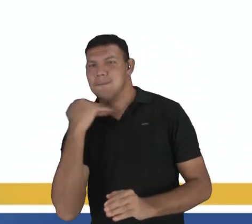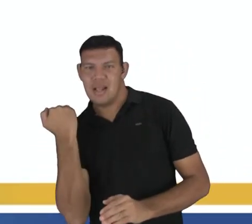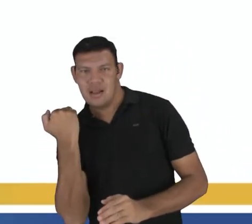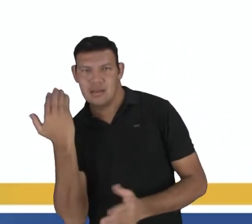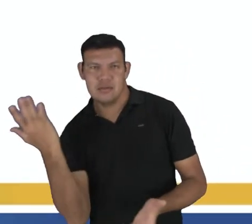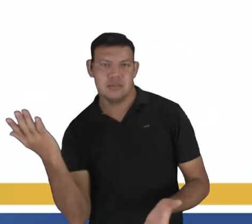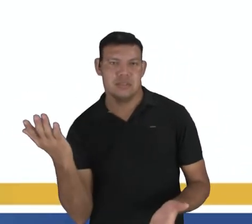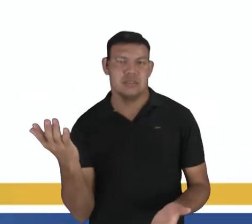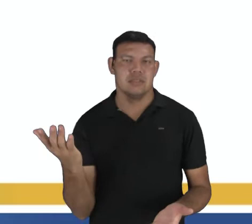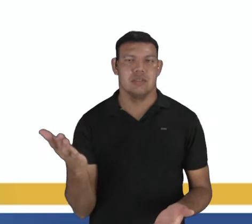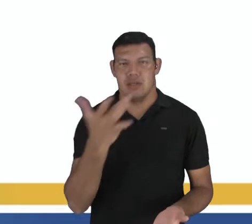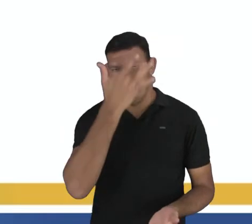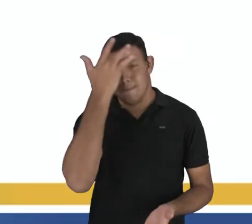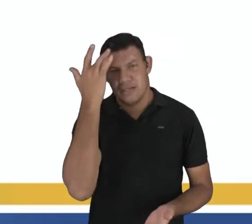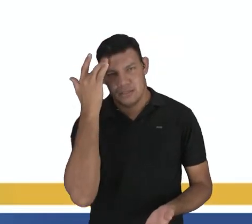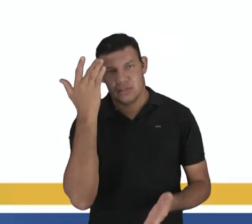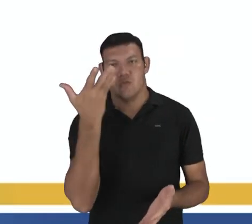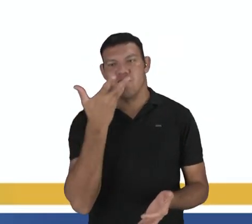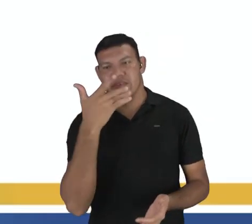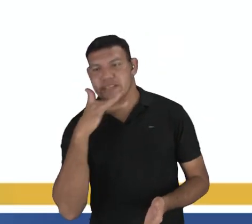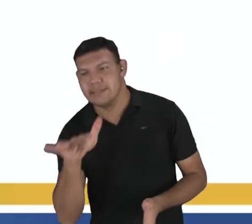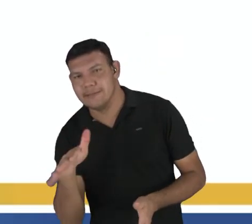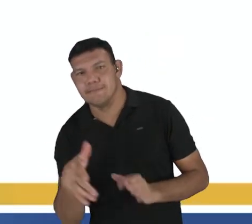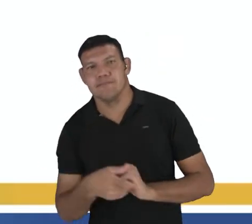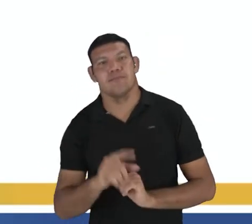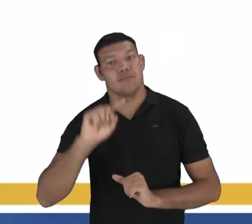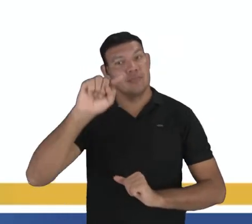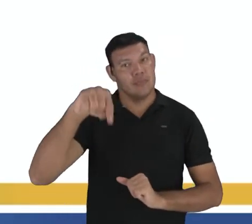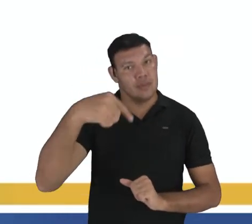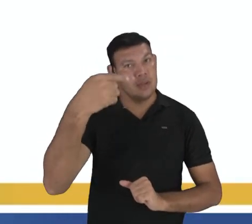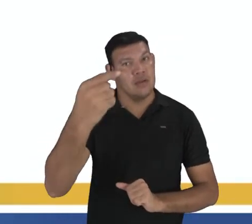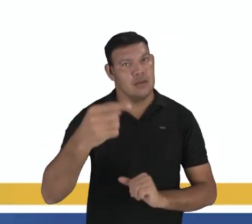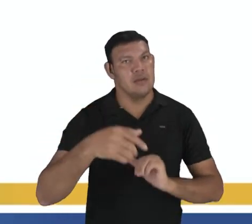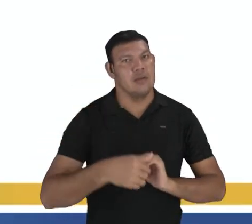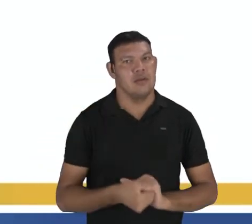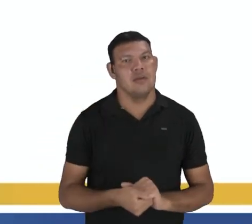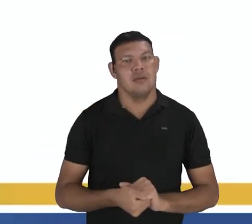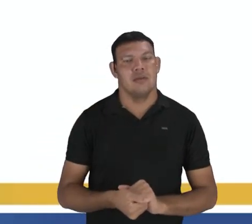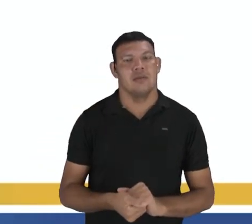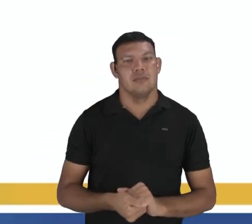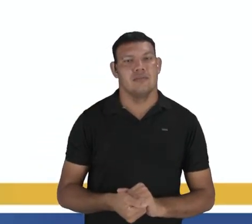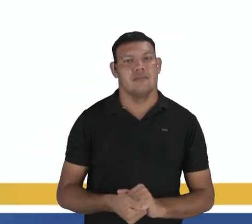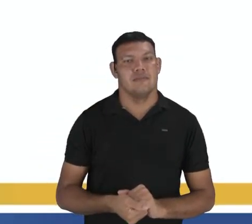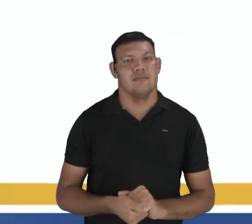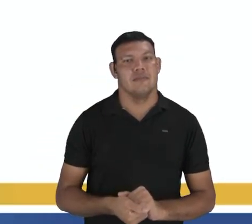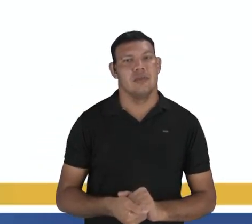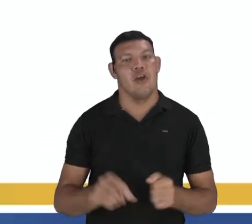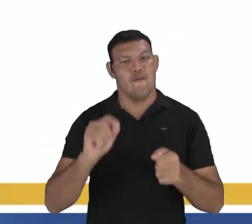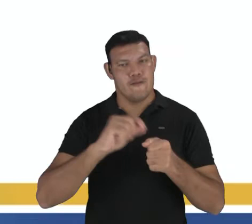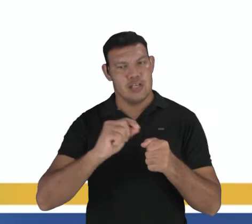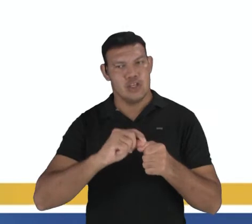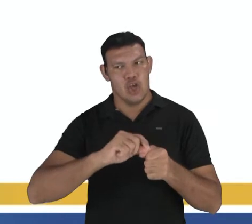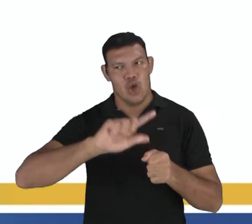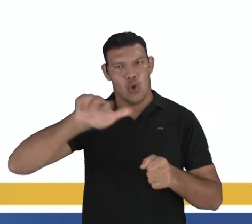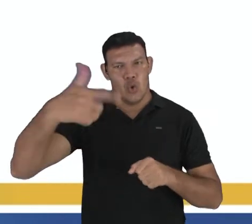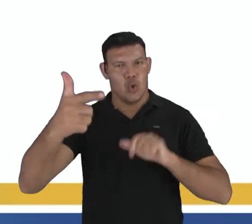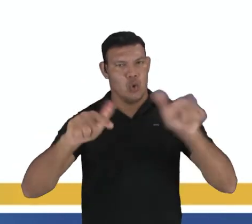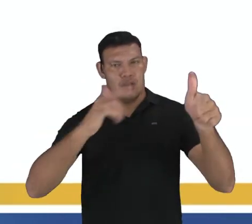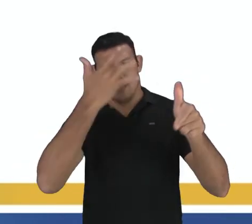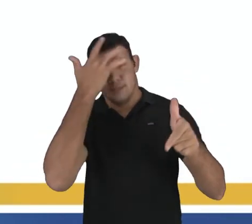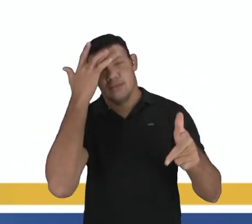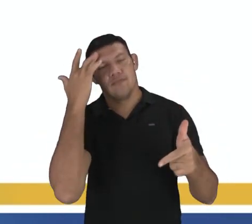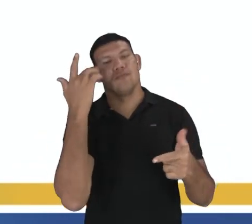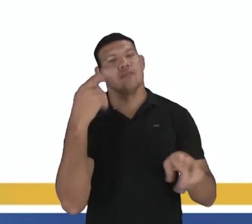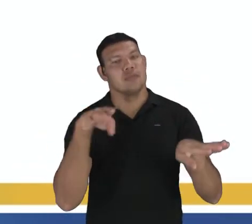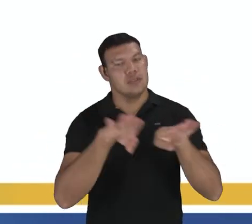matou alguém, uma criança, né? Essa pessoa depois é bem pesado, mas tudo que você fez para o outro será feito com você,